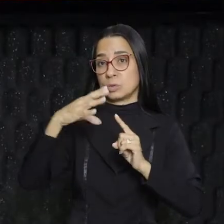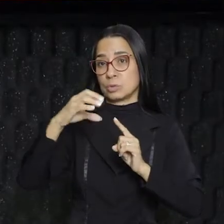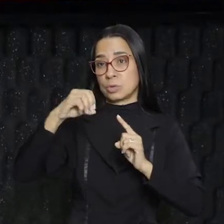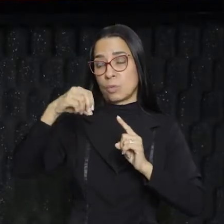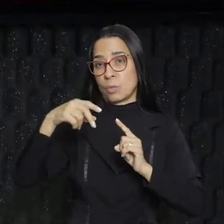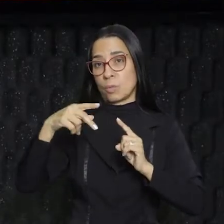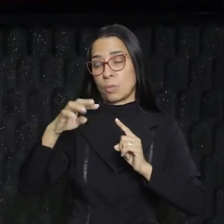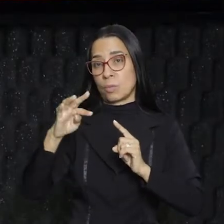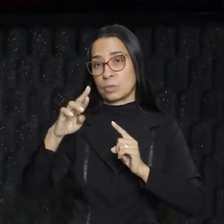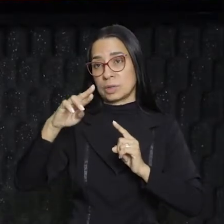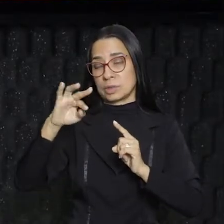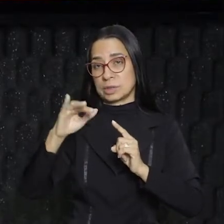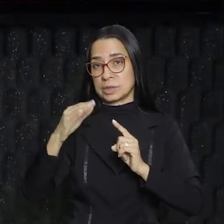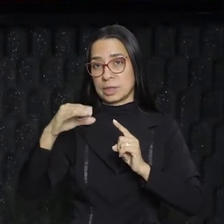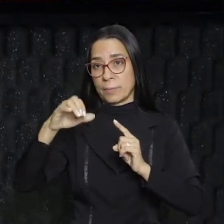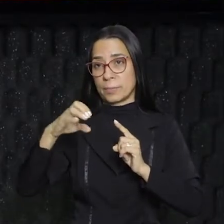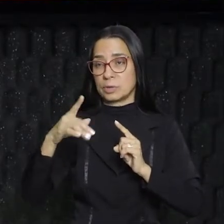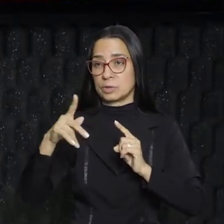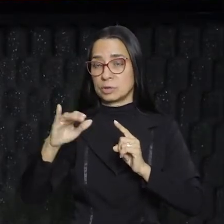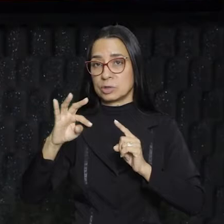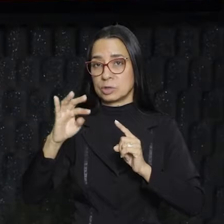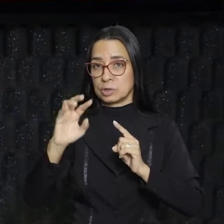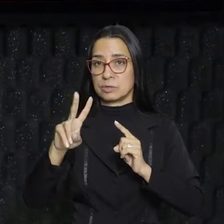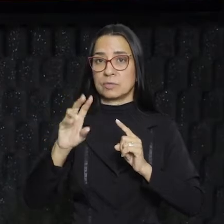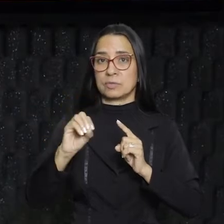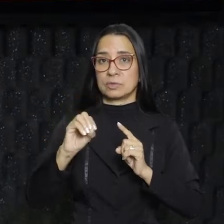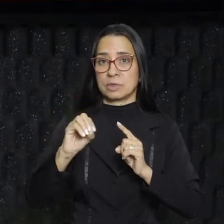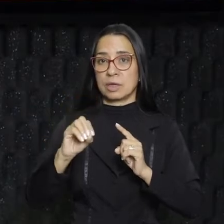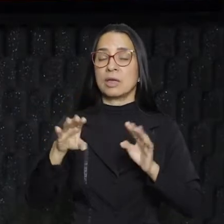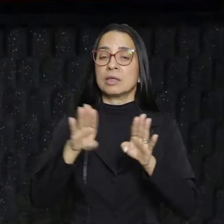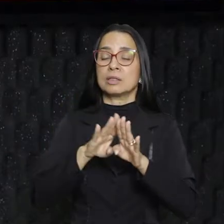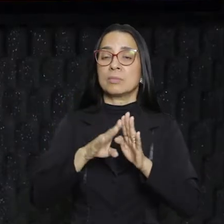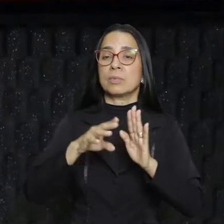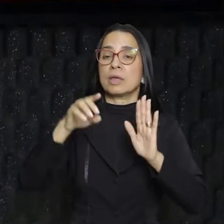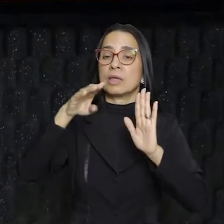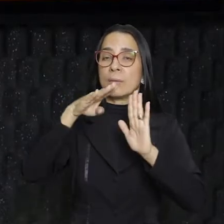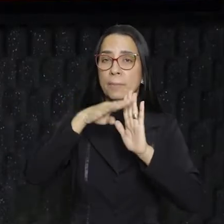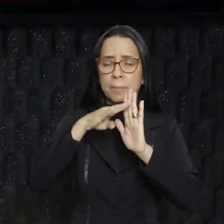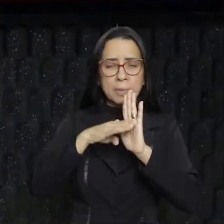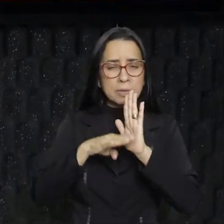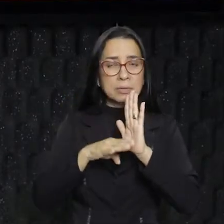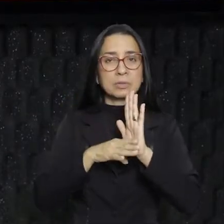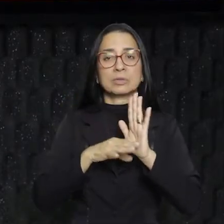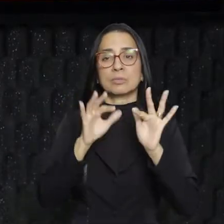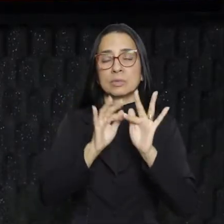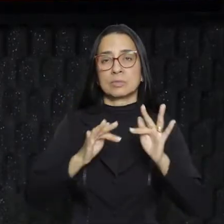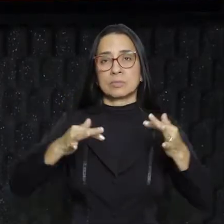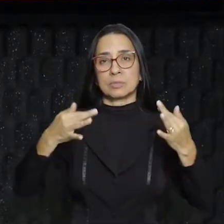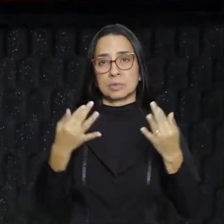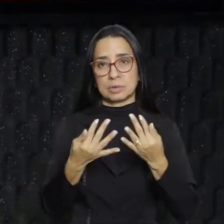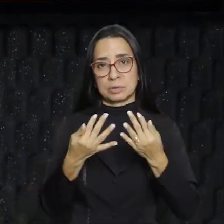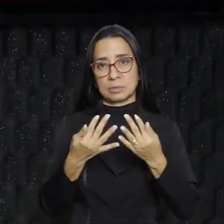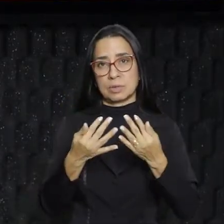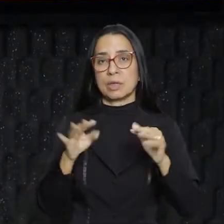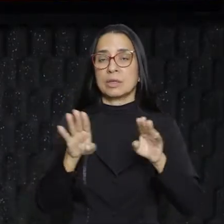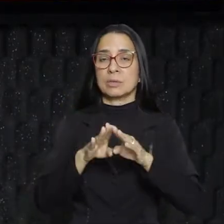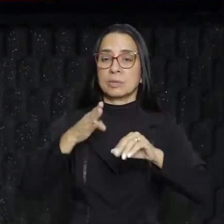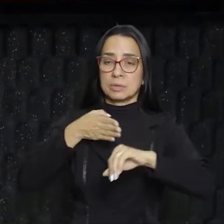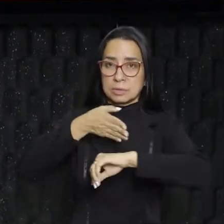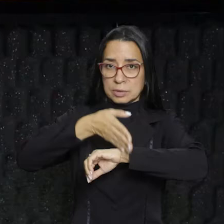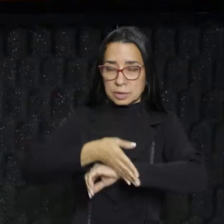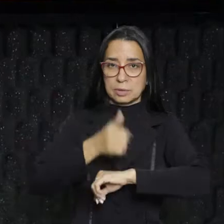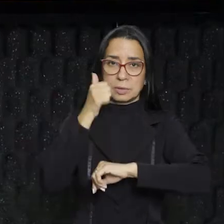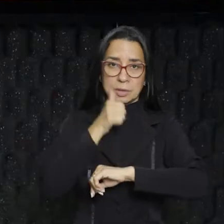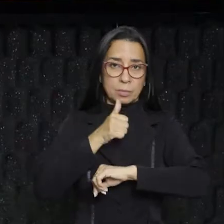do planejamento familiar, fruto da evolução, principalmente da inserção, melhor dizendo, da mulher ao mercado de